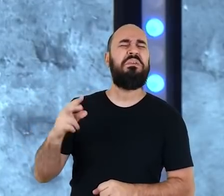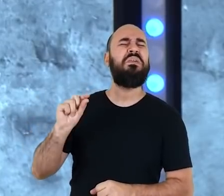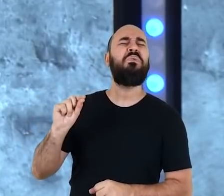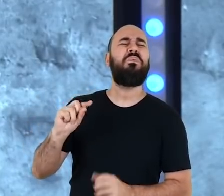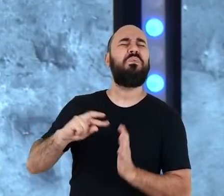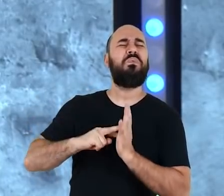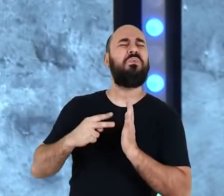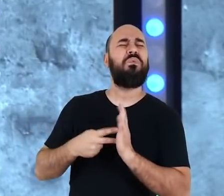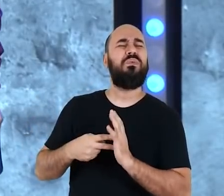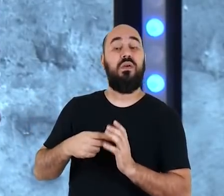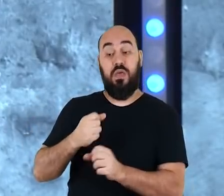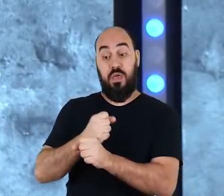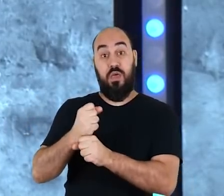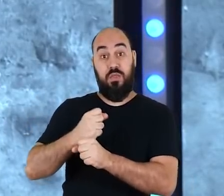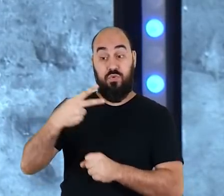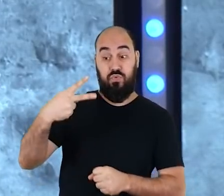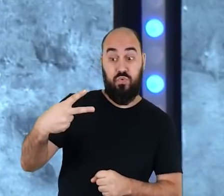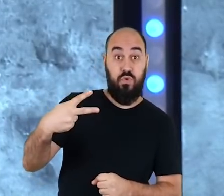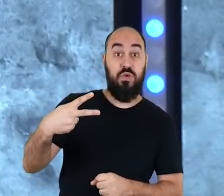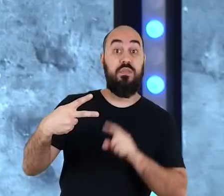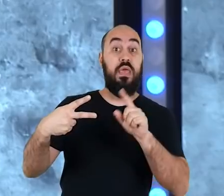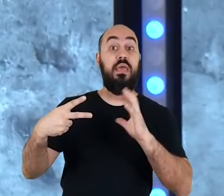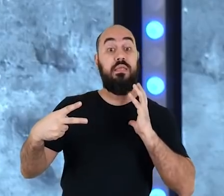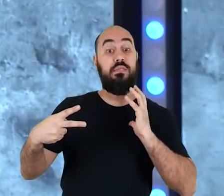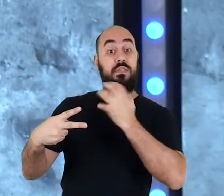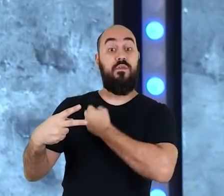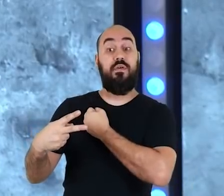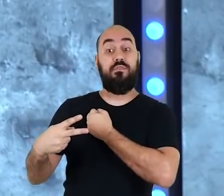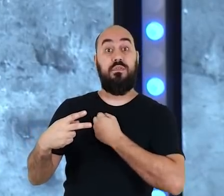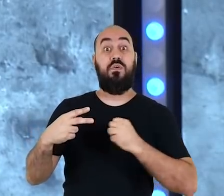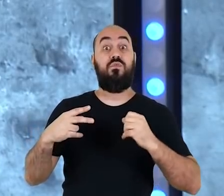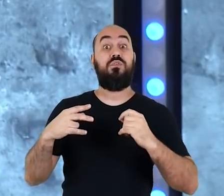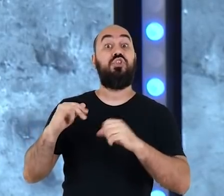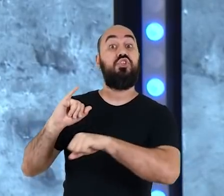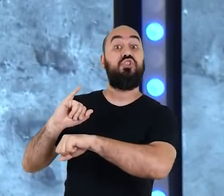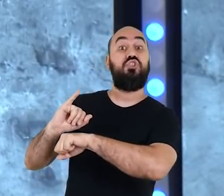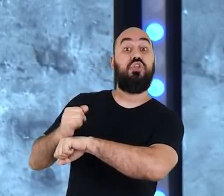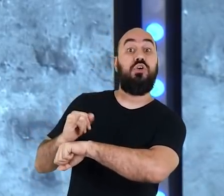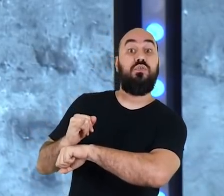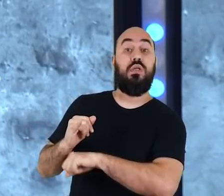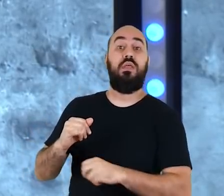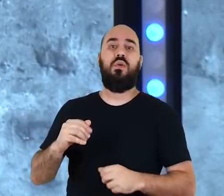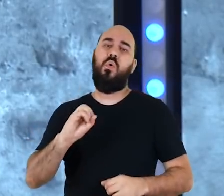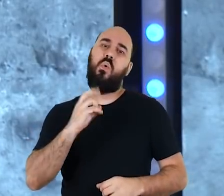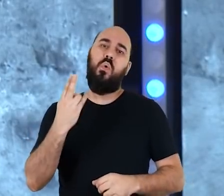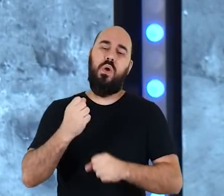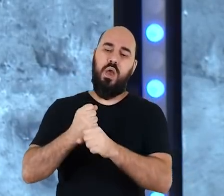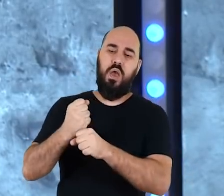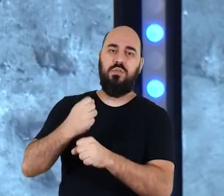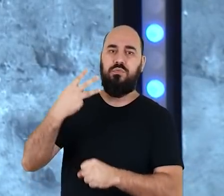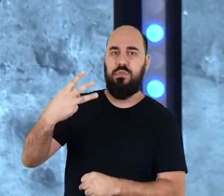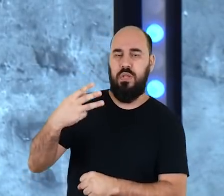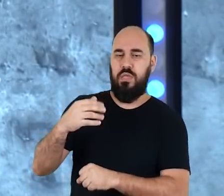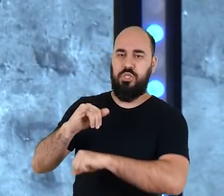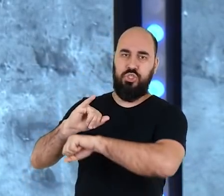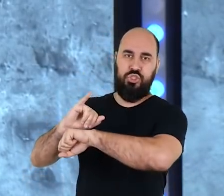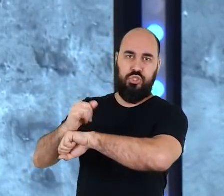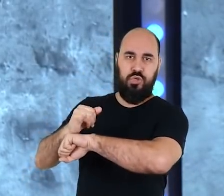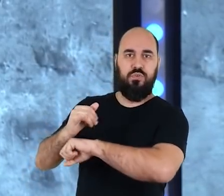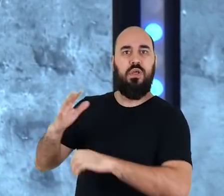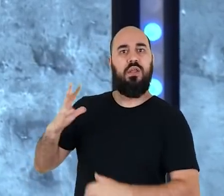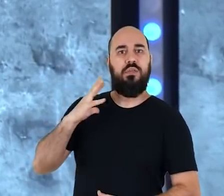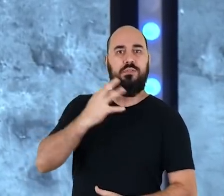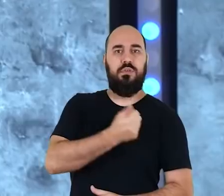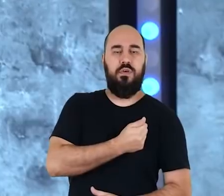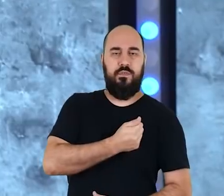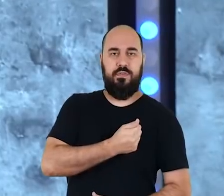Eles diziam o ano 2 da redenção de Jerusalém, ou o ano 3 da redenção de Jerusalém, porque eram os anos em que João